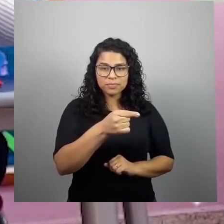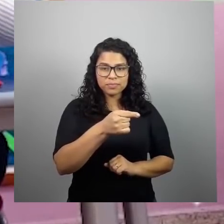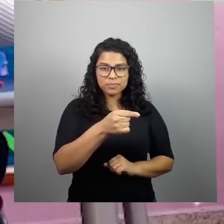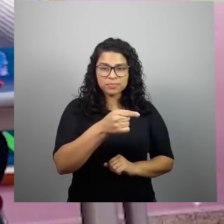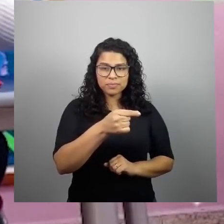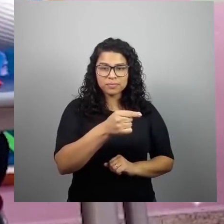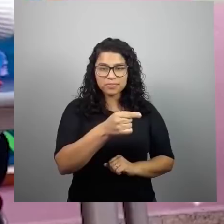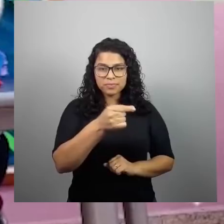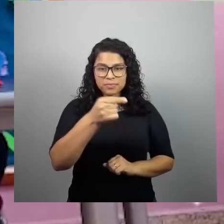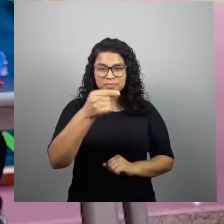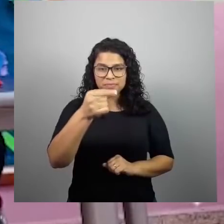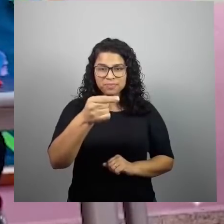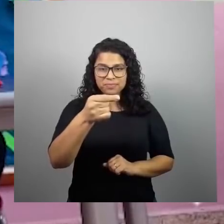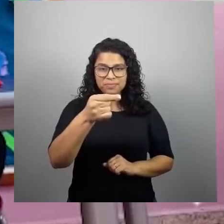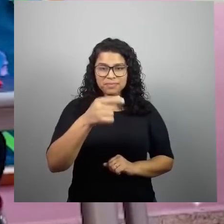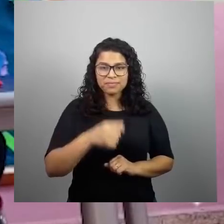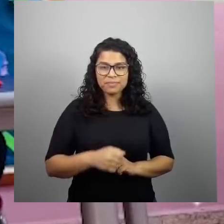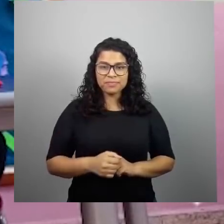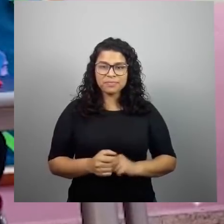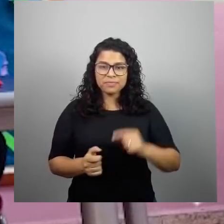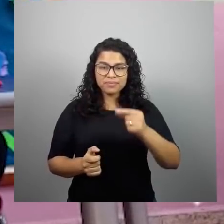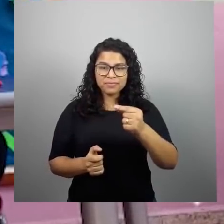e mais uma vez,